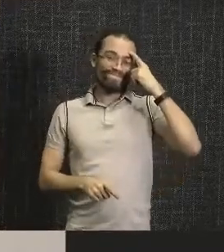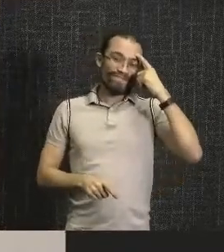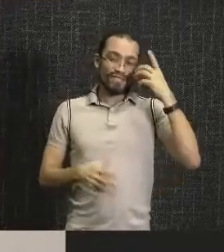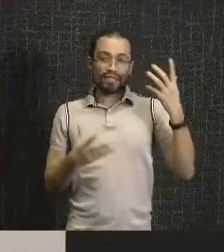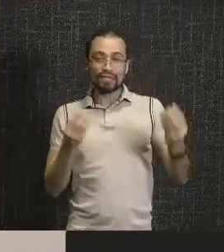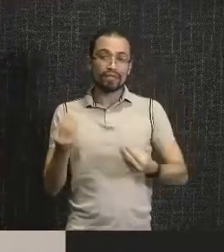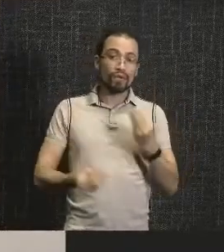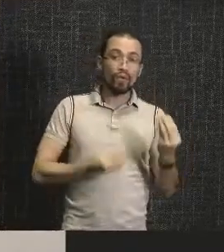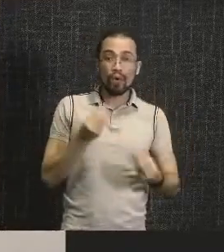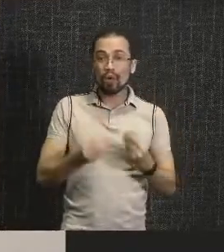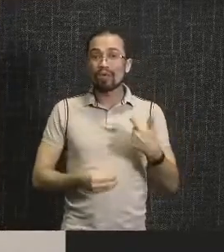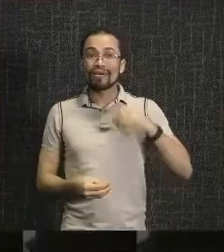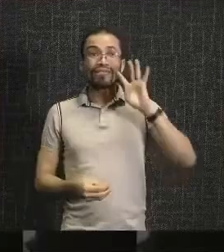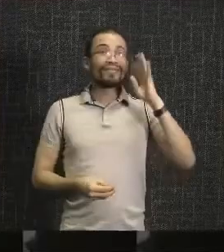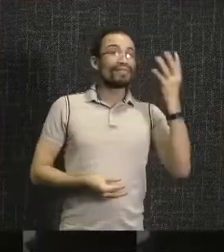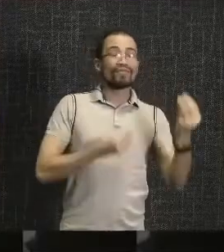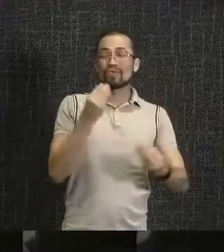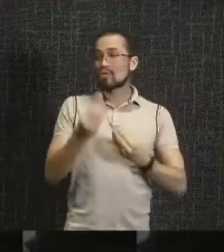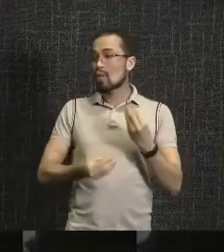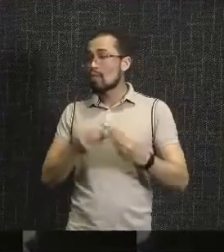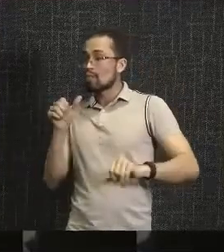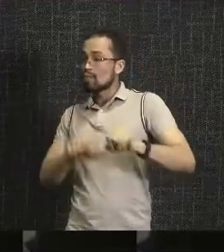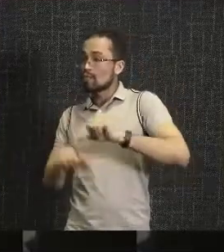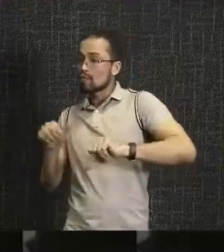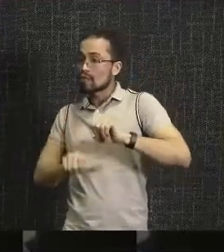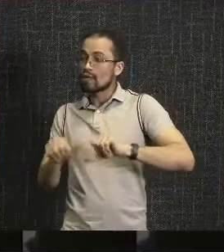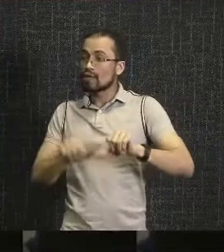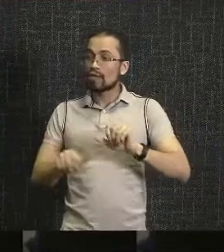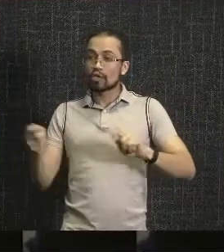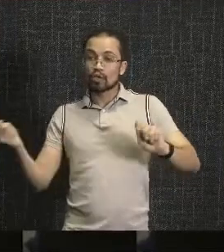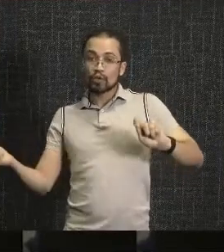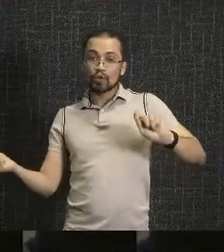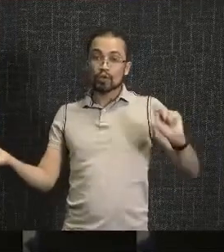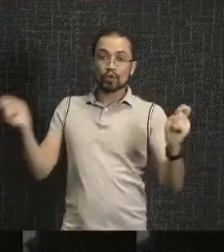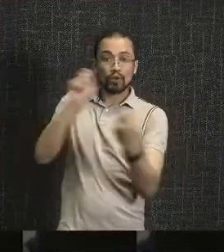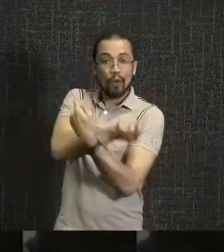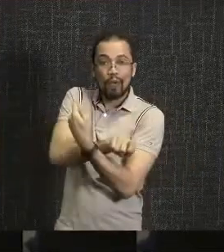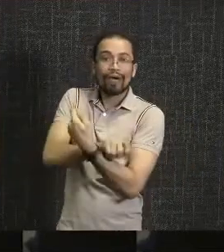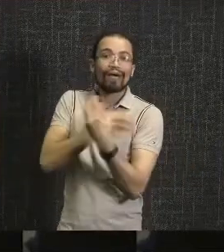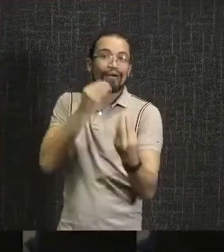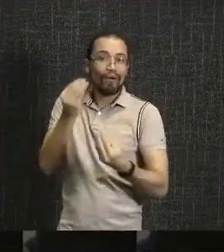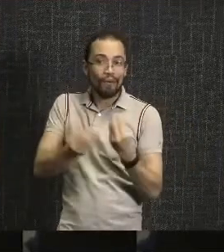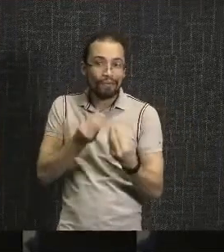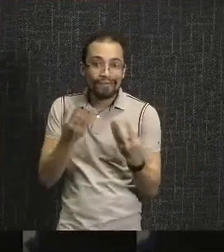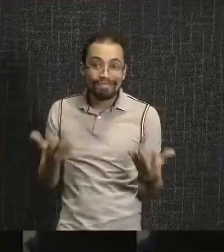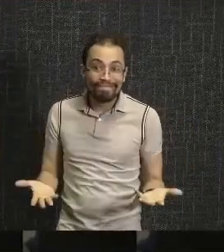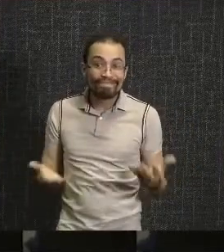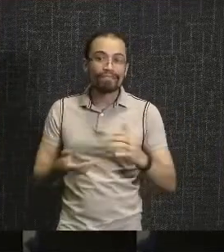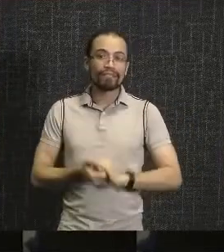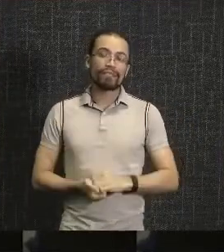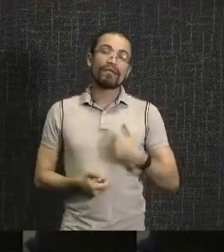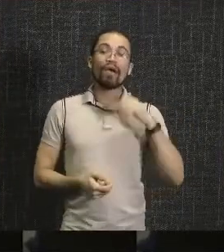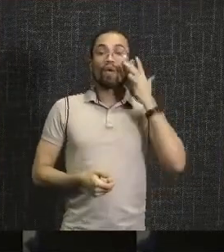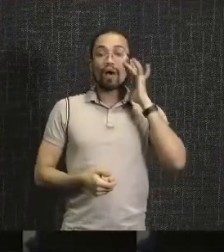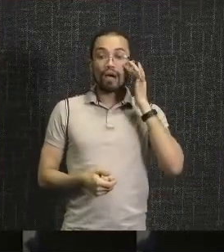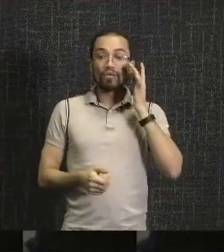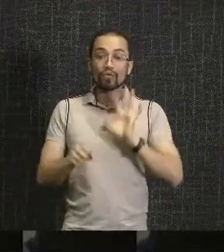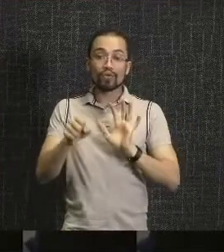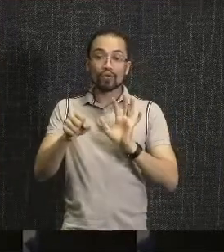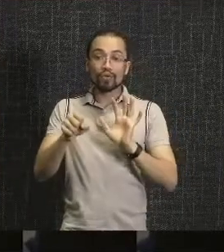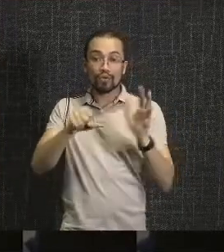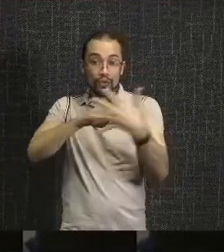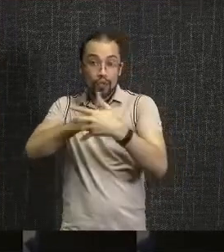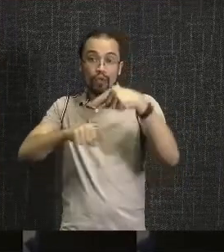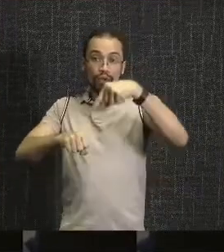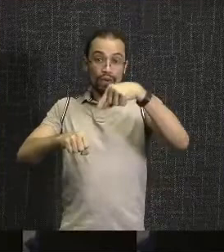que como é que eu faço para fazer uma mudança, trocar a roda com o carro andando, né? Eu acho que essa crise ela fez um pouco